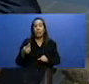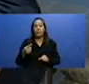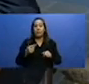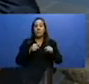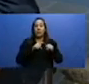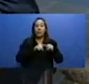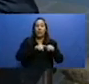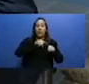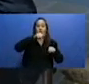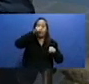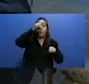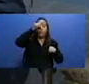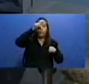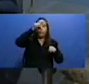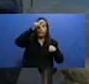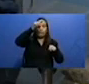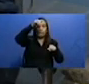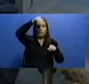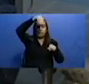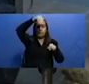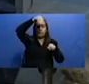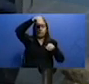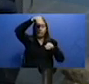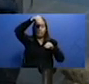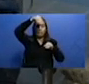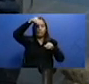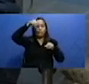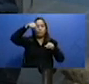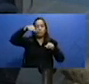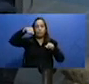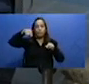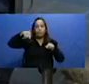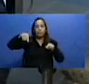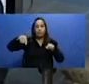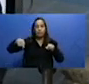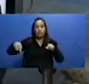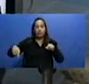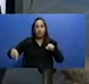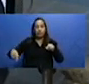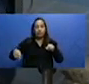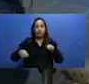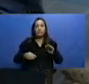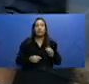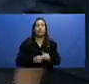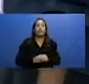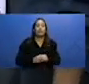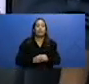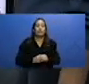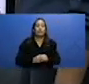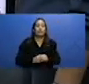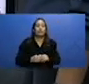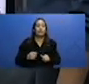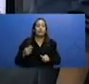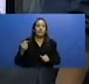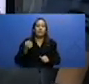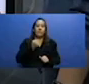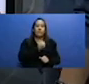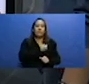de agora. Vai descendo, porque lá também vai diminuindo. Para dar 8 no